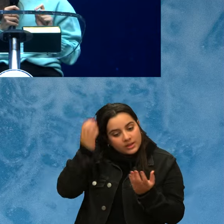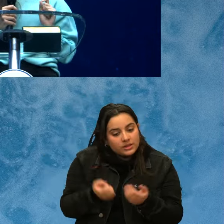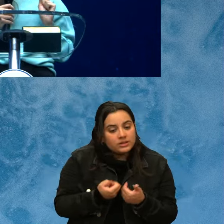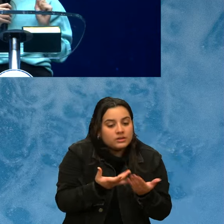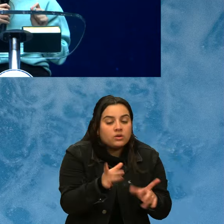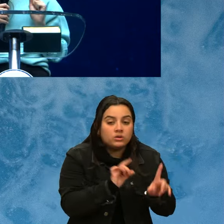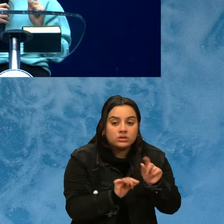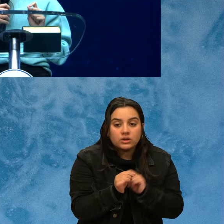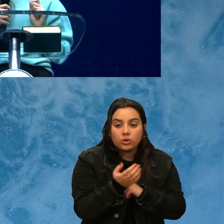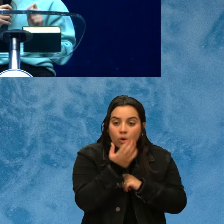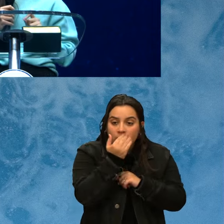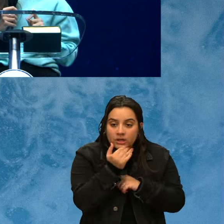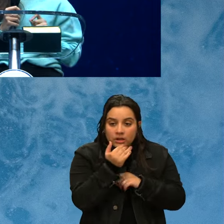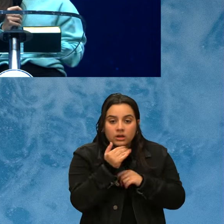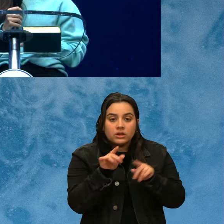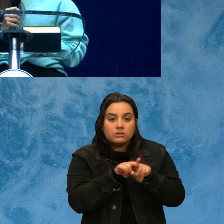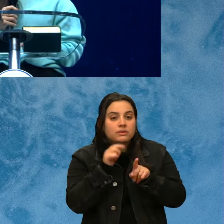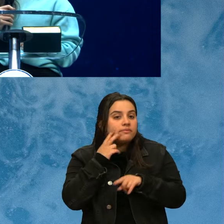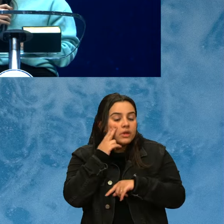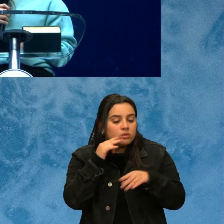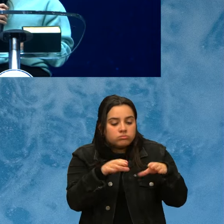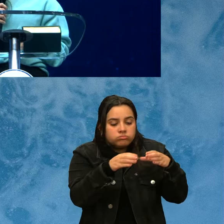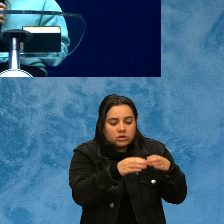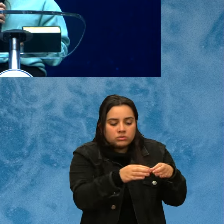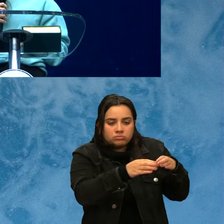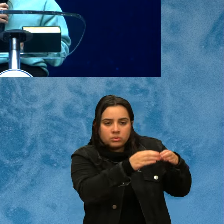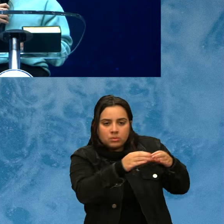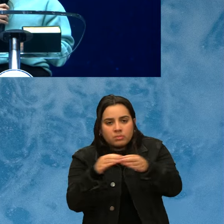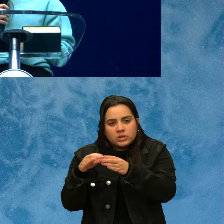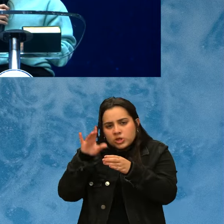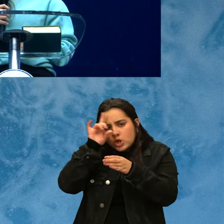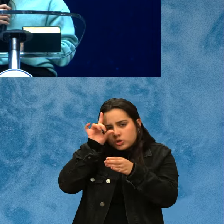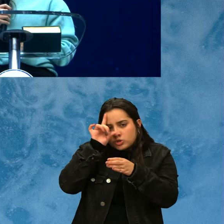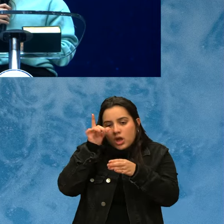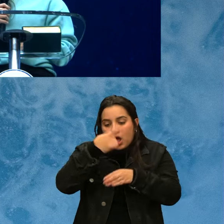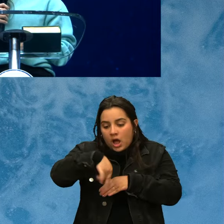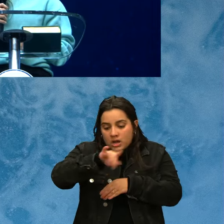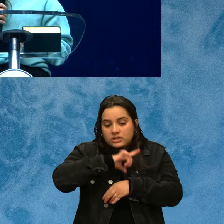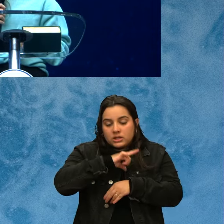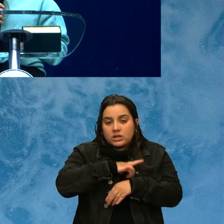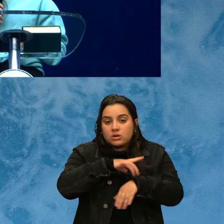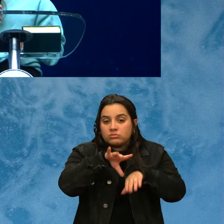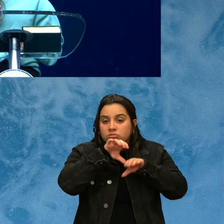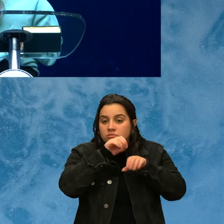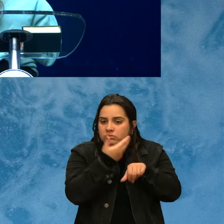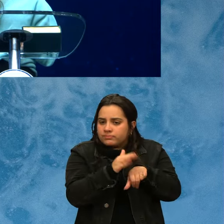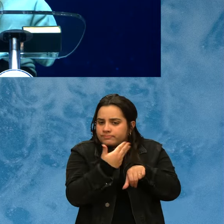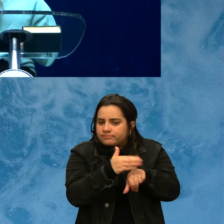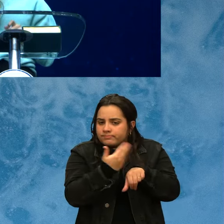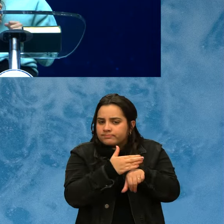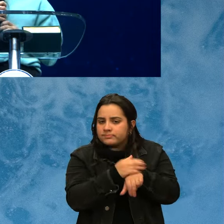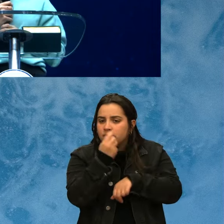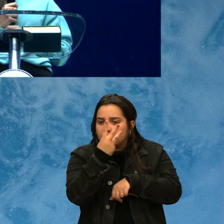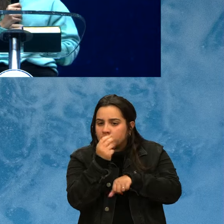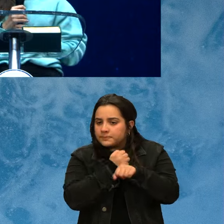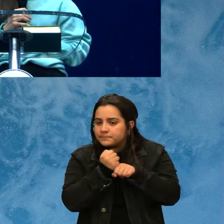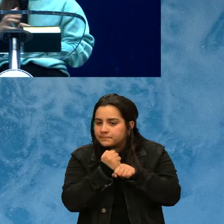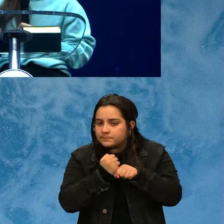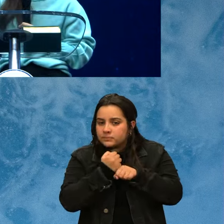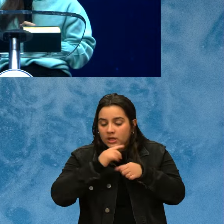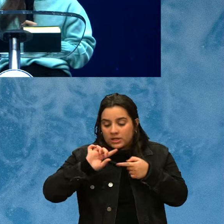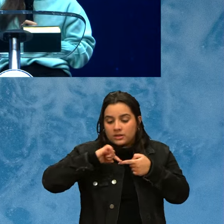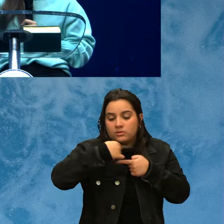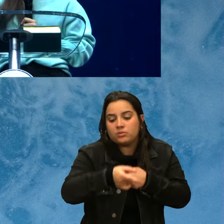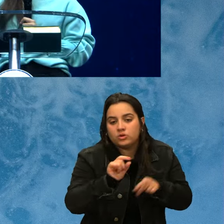vinho da própria mesa do rei. Eles receberiam um treinamento durante 3 anos e depois disso passariam a servir o